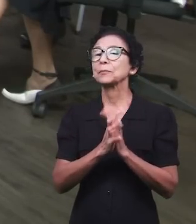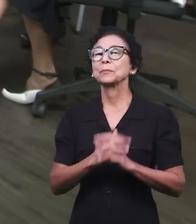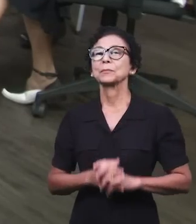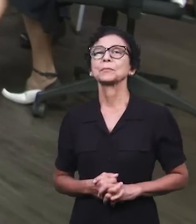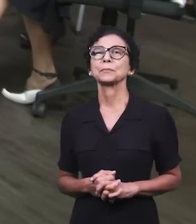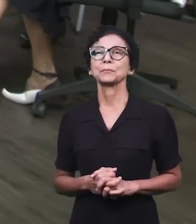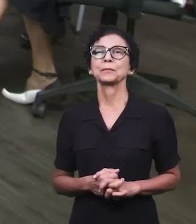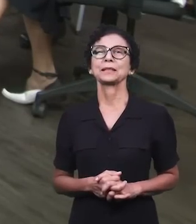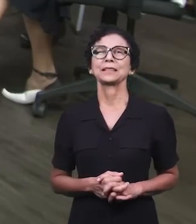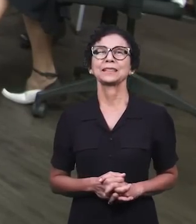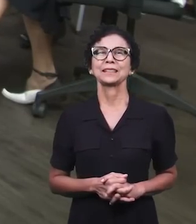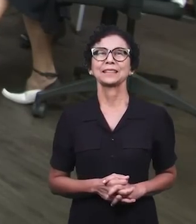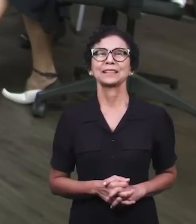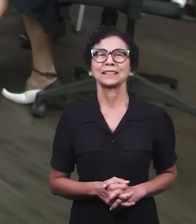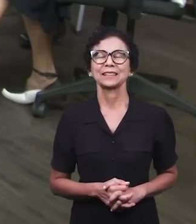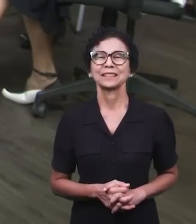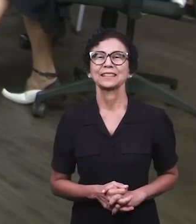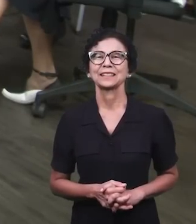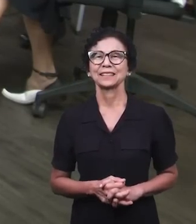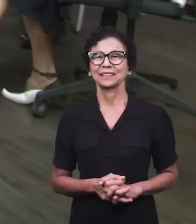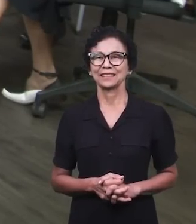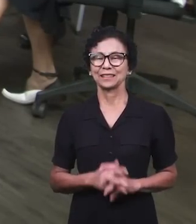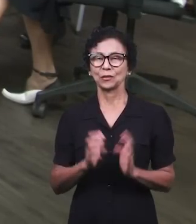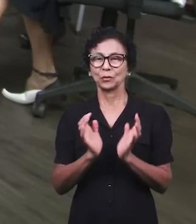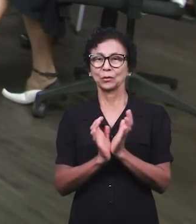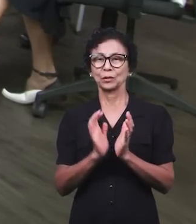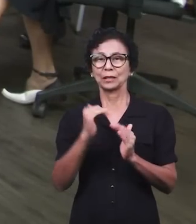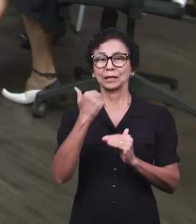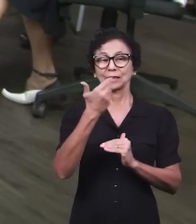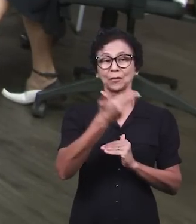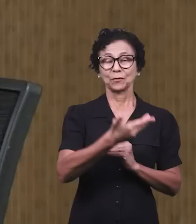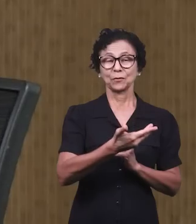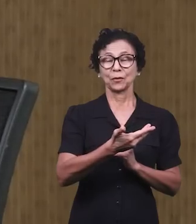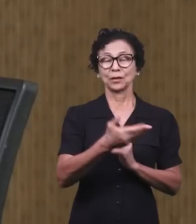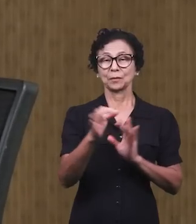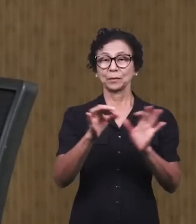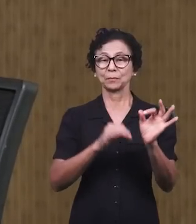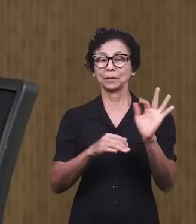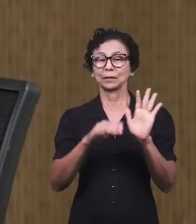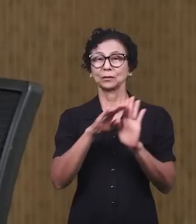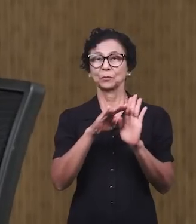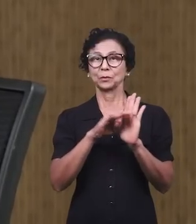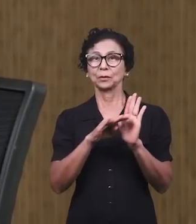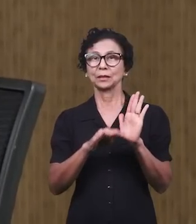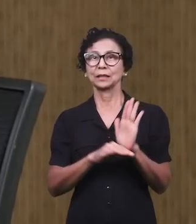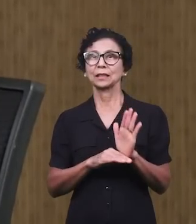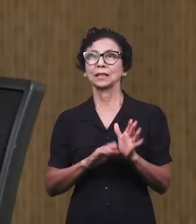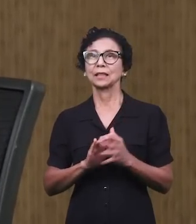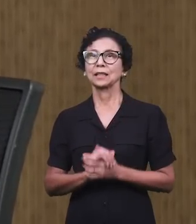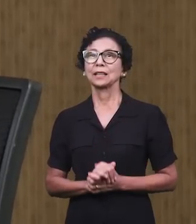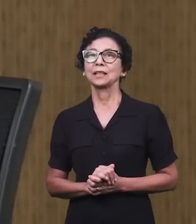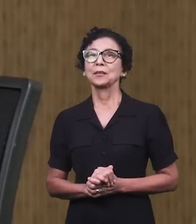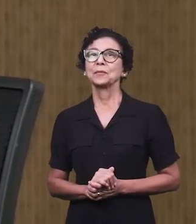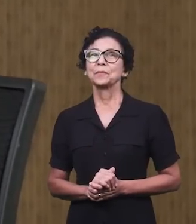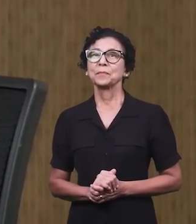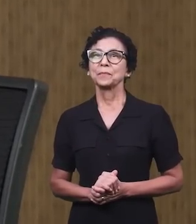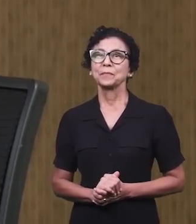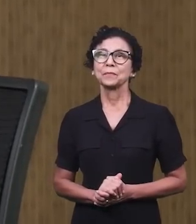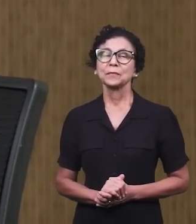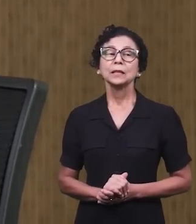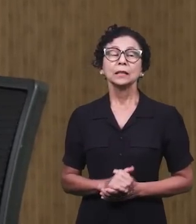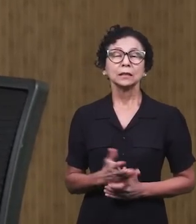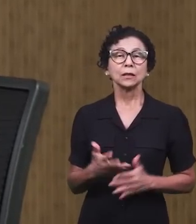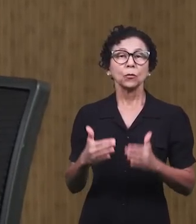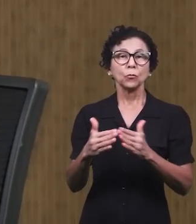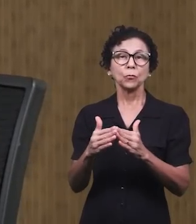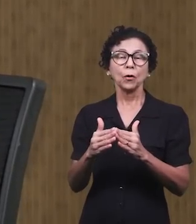pelos bastidores, né, lá nos bastidores, trabalhando na produção desse programa. Sim, nós nunca podemos deixar de falar que esse é um programa de